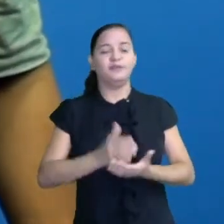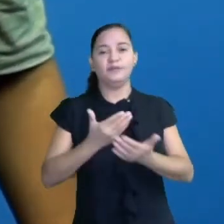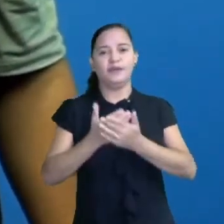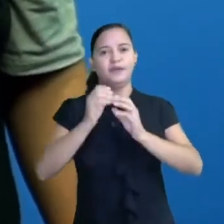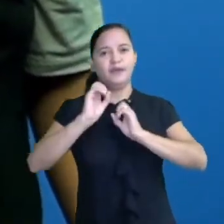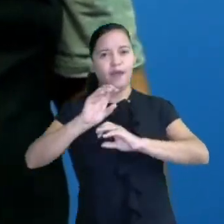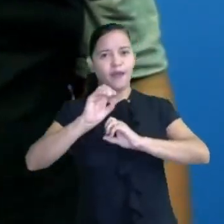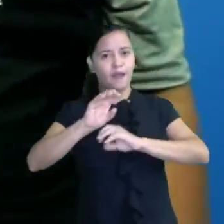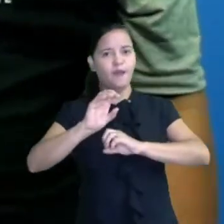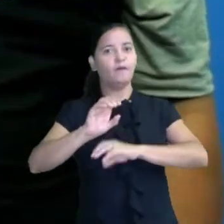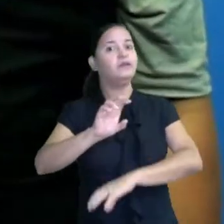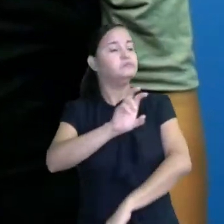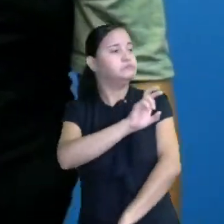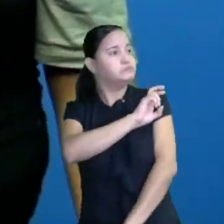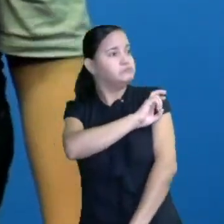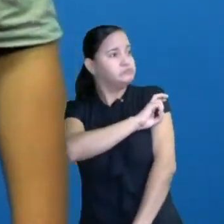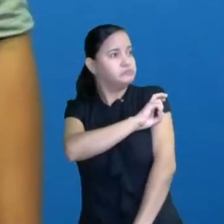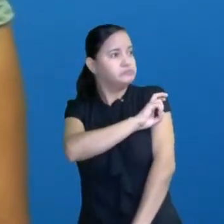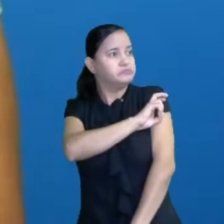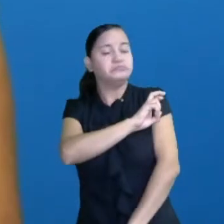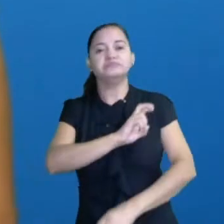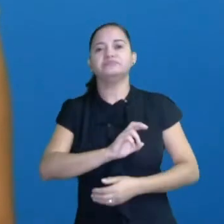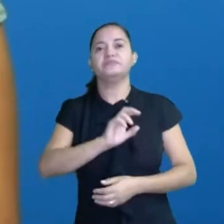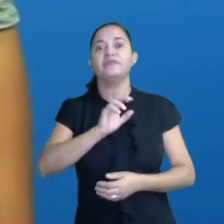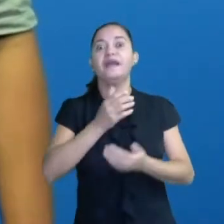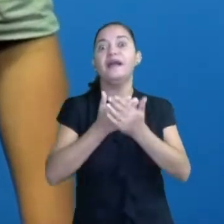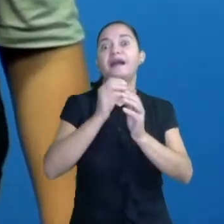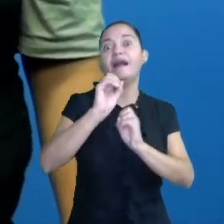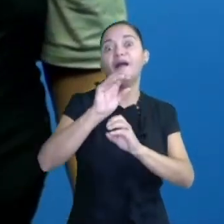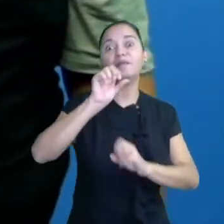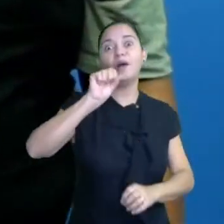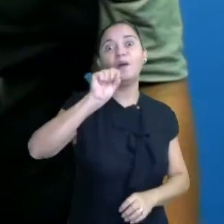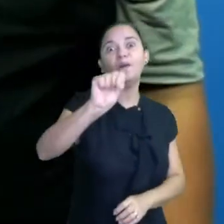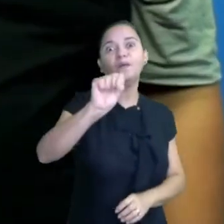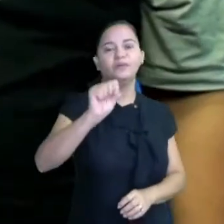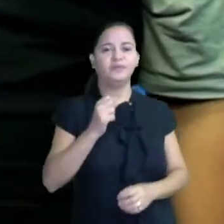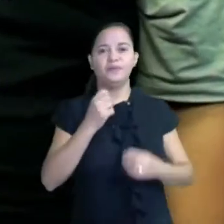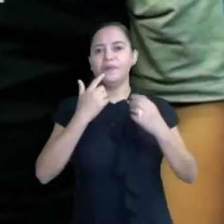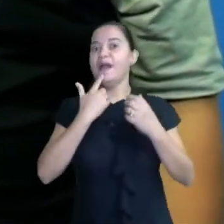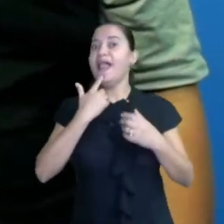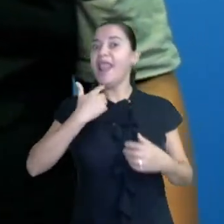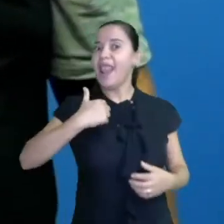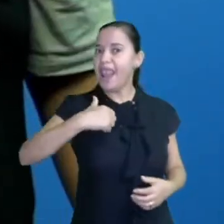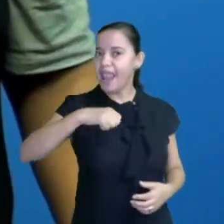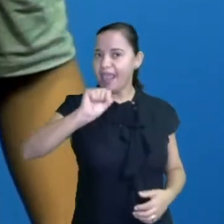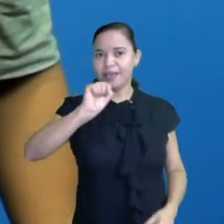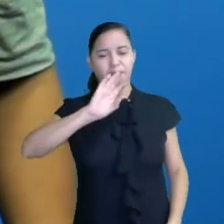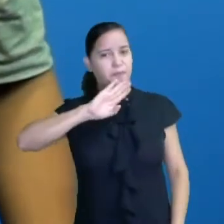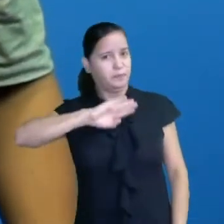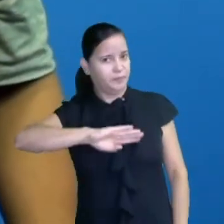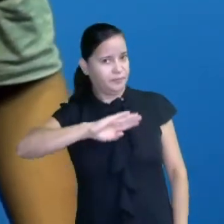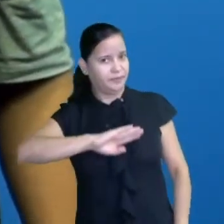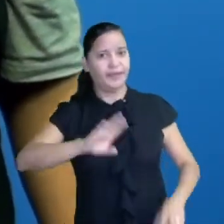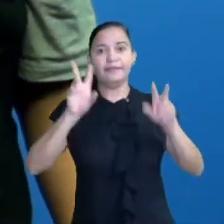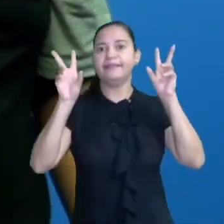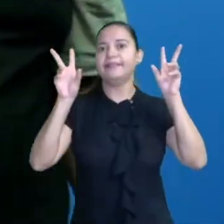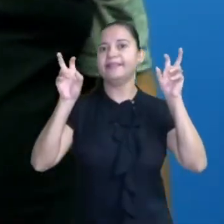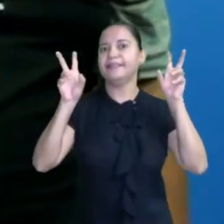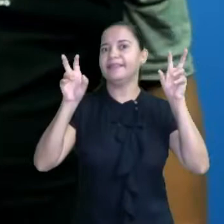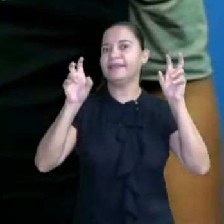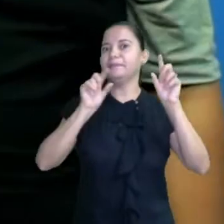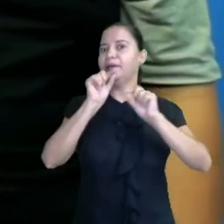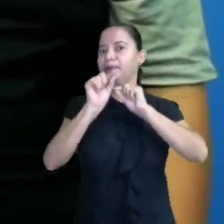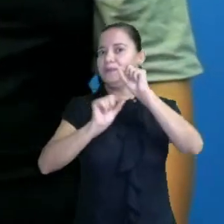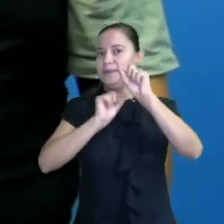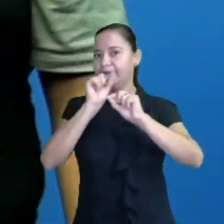do quinto ano. Estamos na nossa aula 8, Língua Portuguesa. E nosso tema